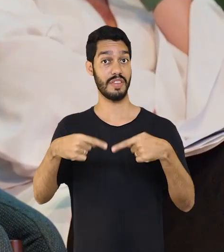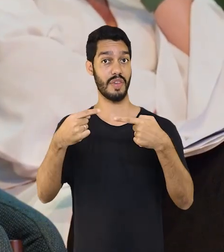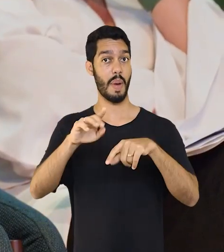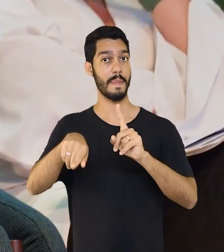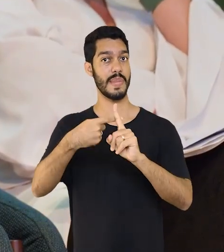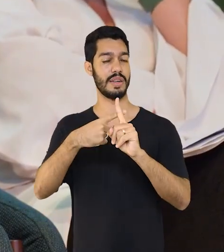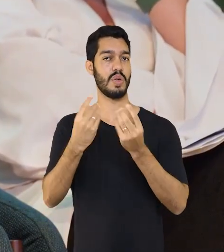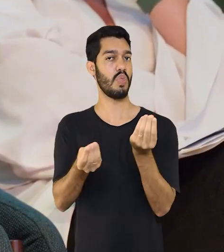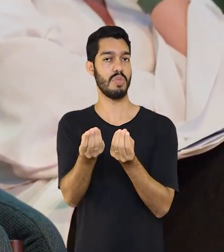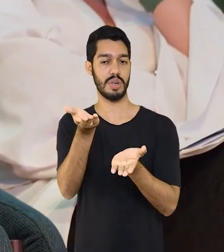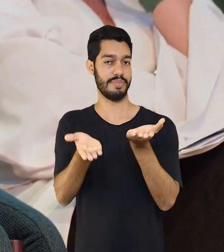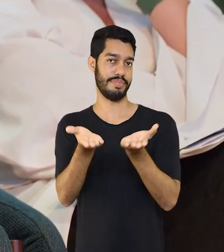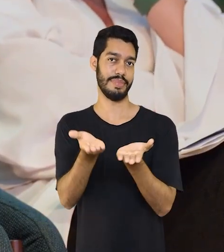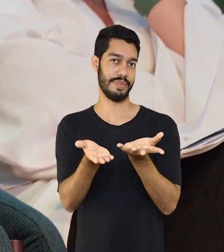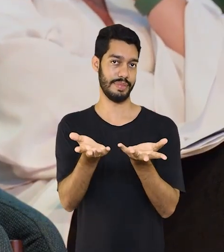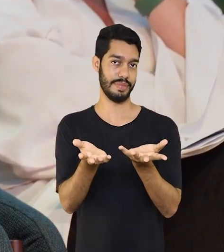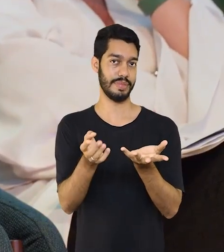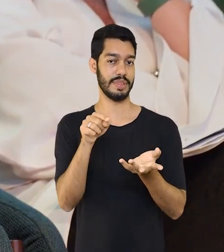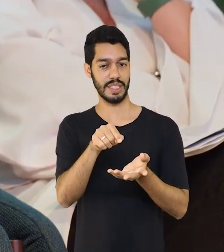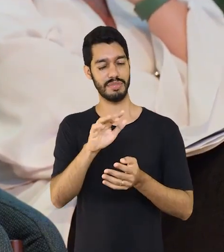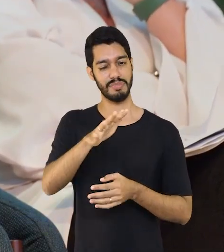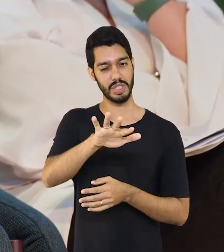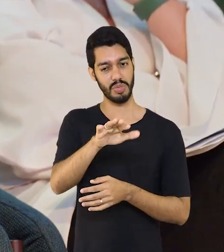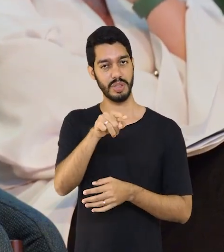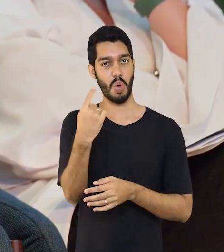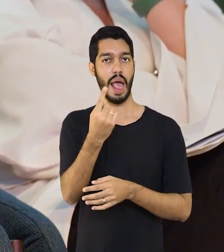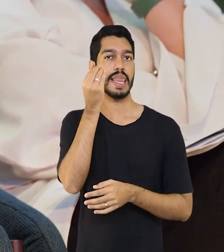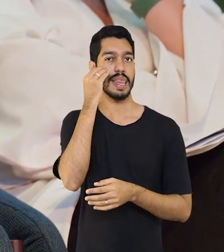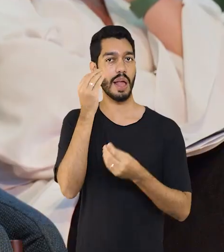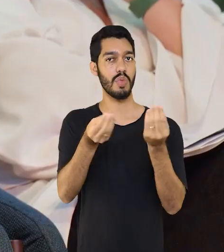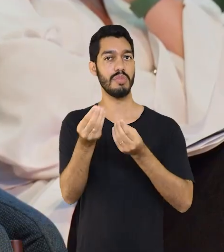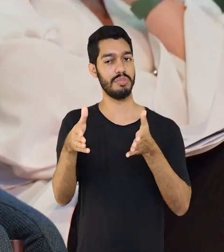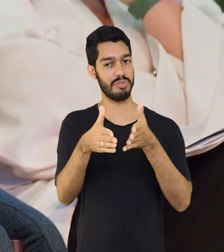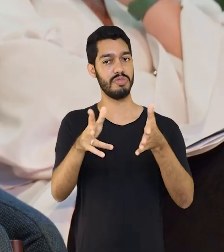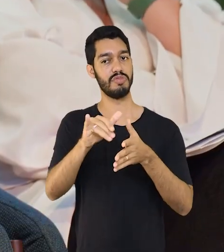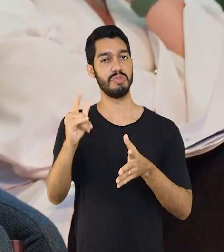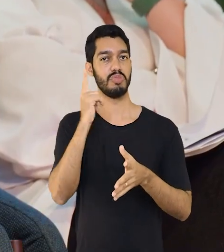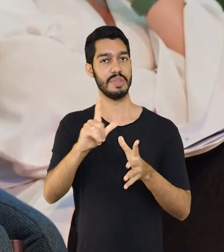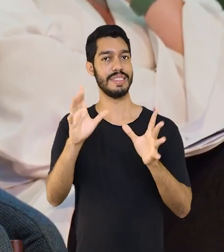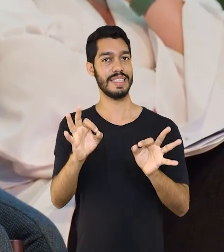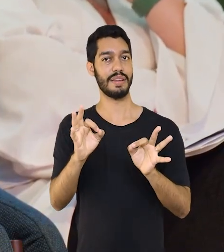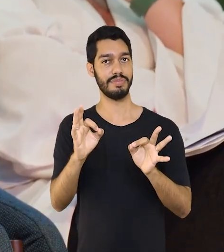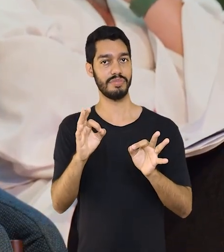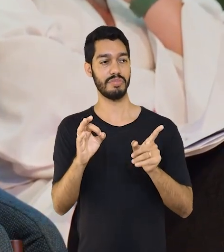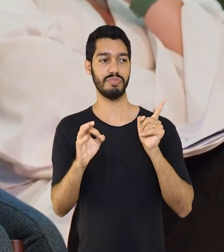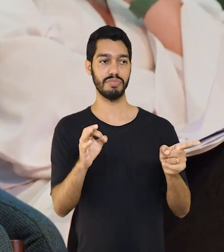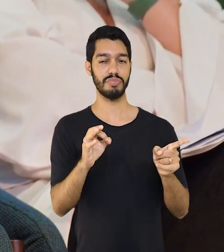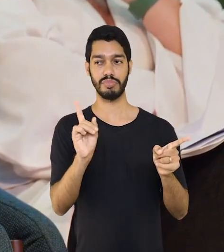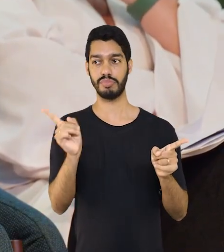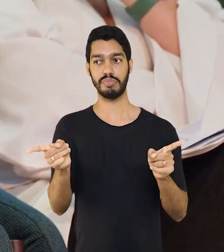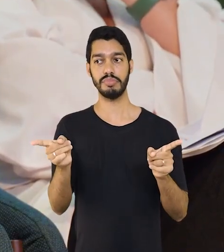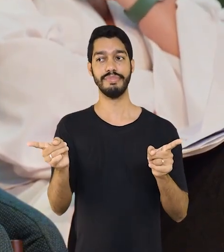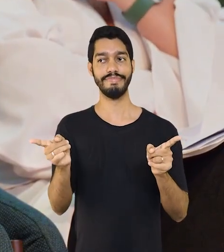conseguir equilibrar os pratinhos. E acho que o grande desafio está aí, de encontrar esse caminho do equilíbrio, o caminho do meio, que a gente